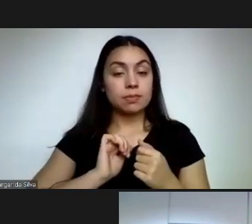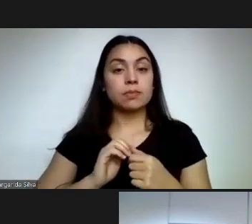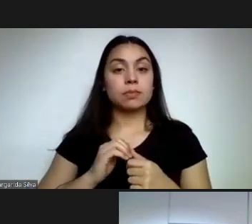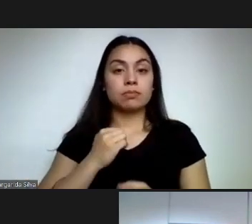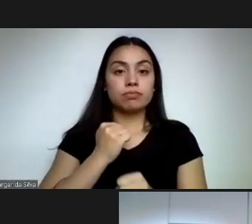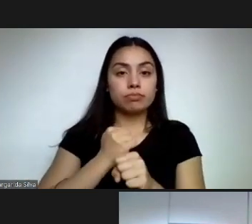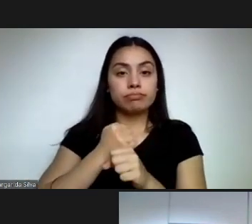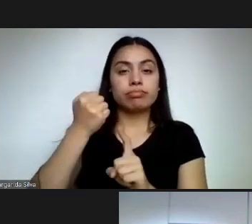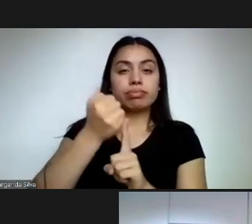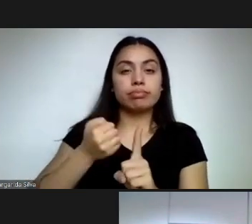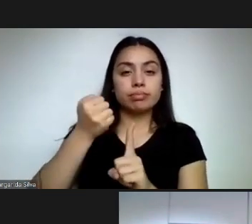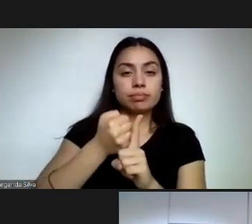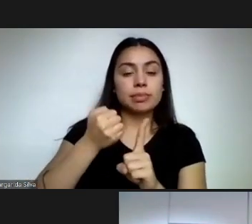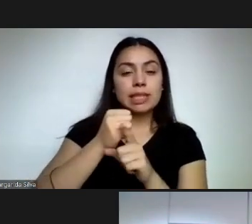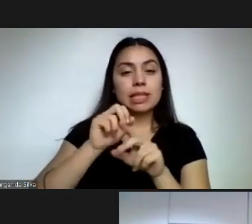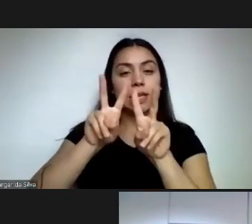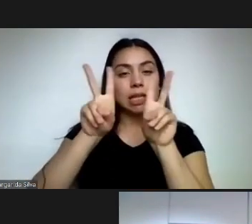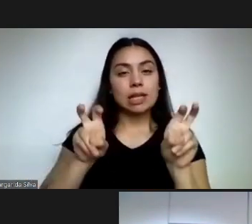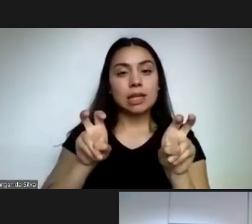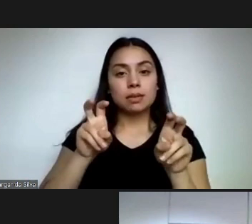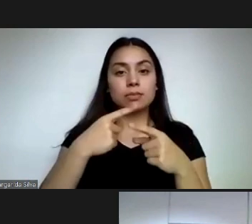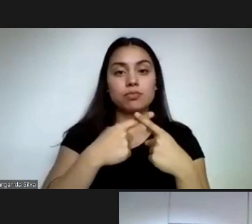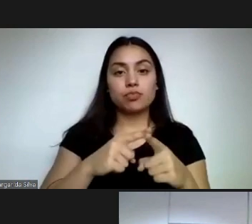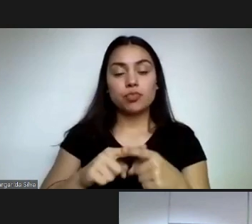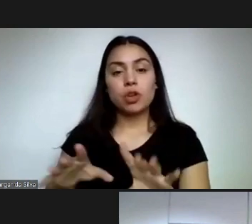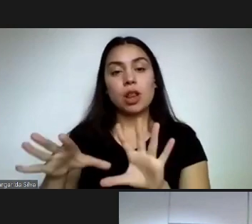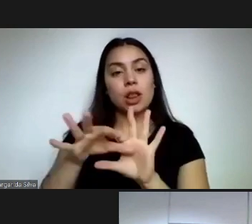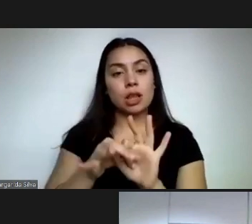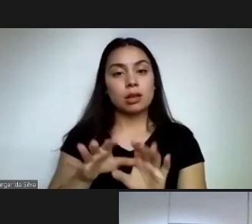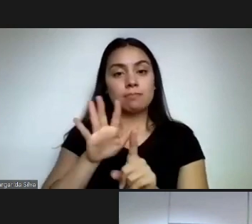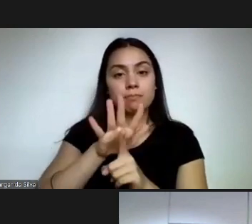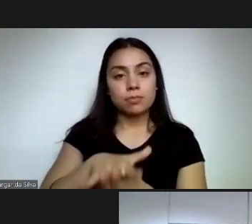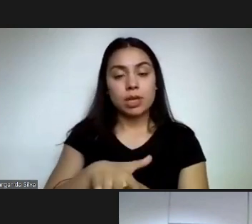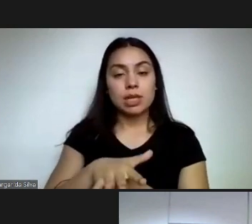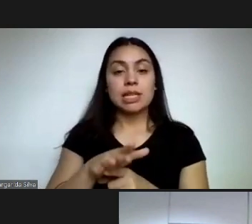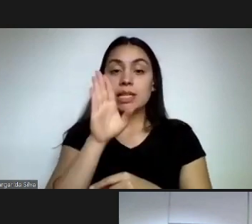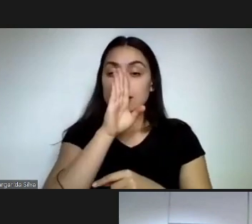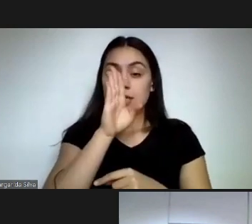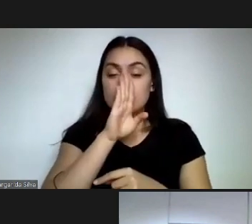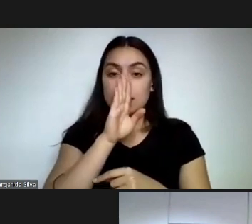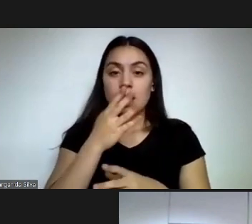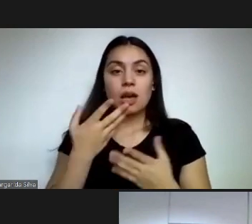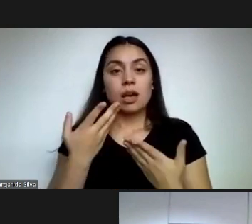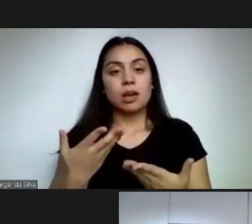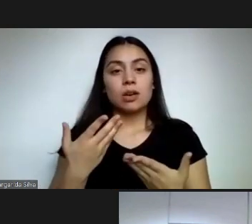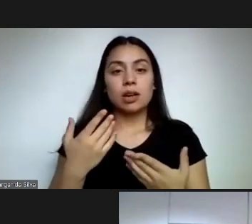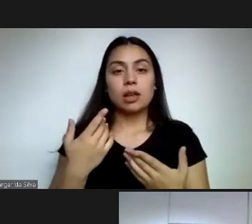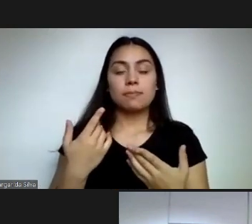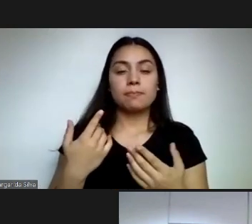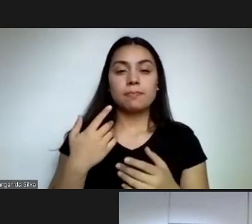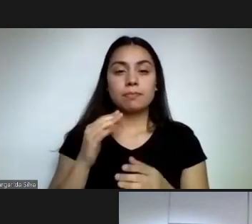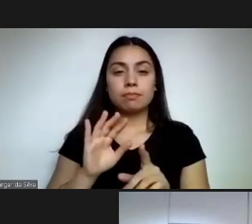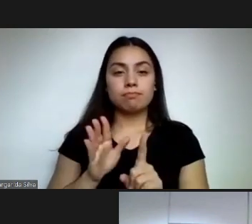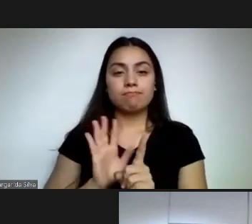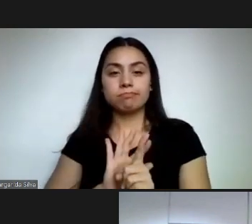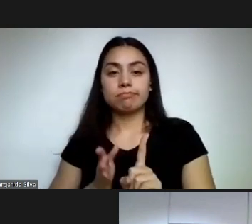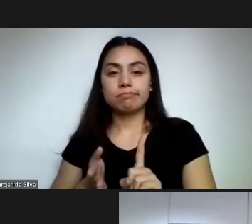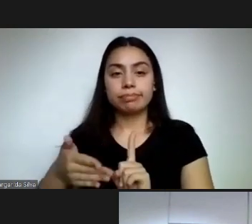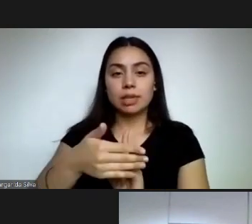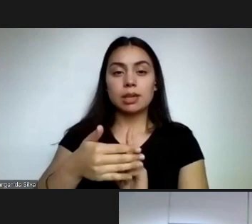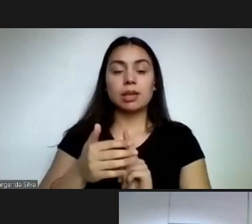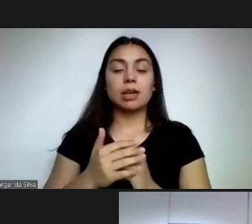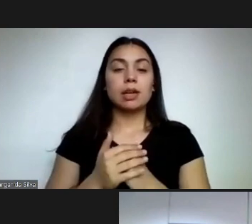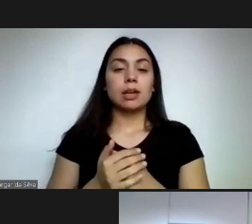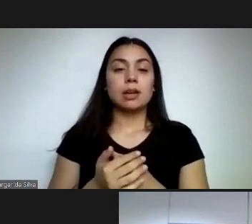estas temáticas e se tem acontecido de forma mais indireta quando trabalhamos temas como, por exemplo, a literacia